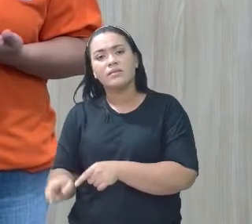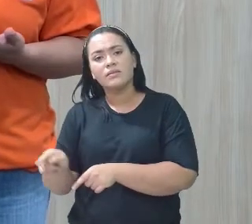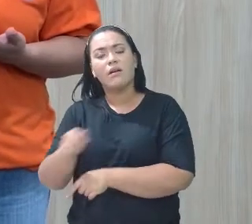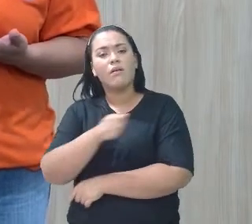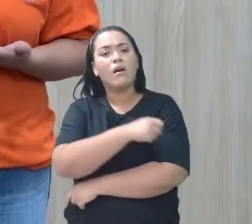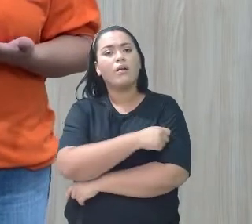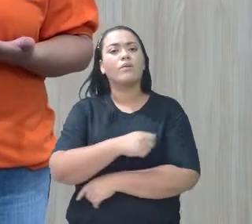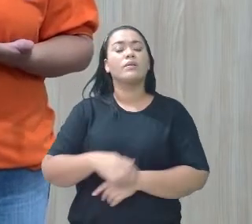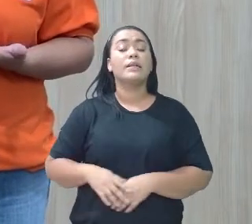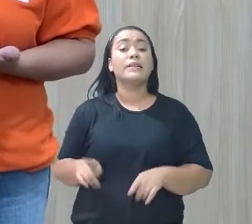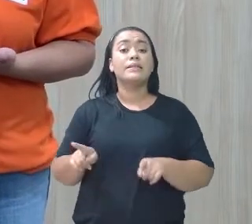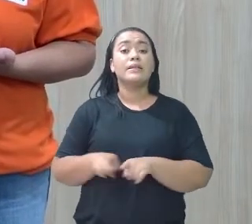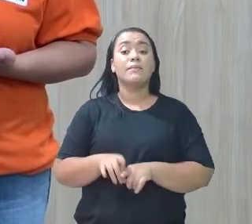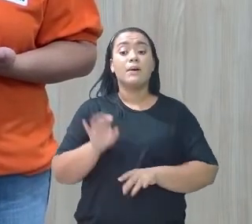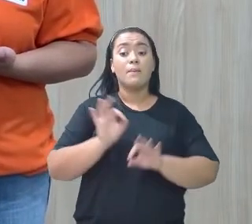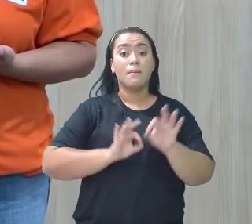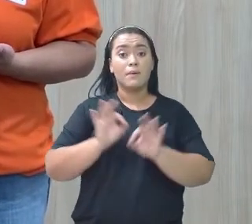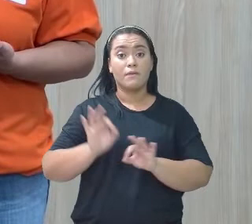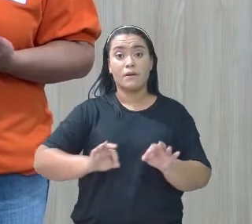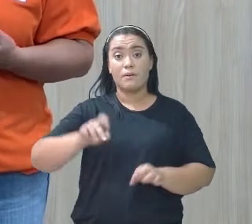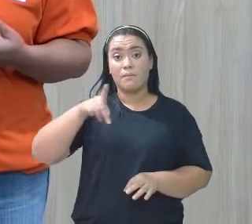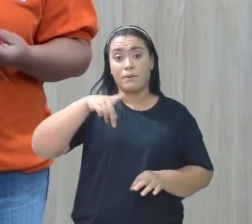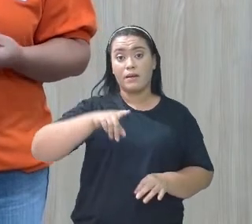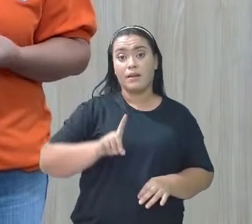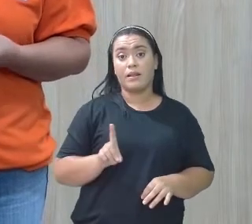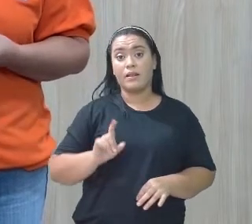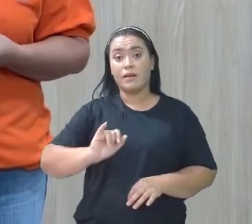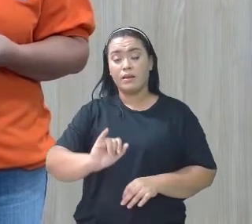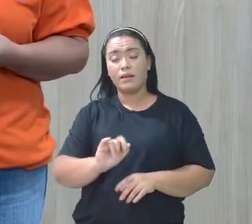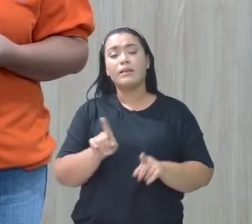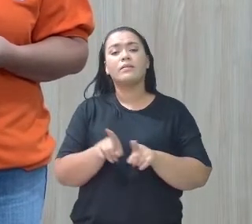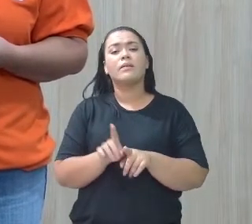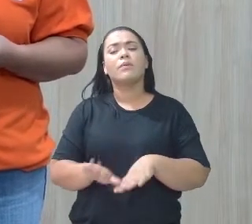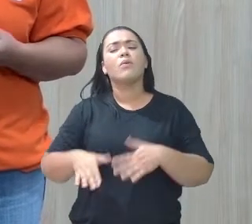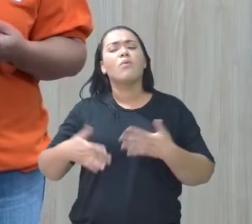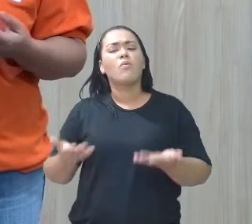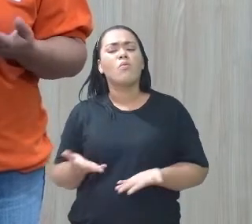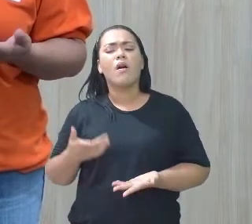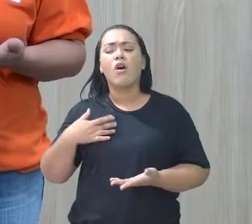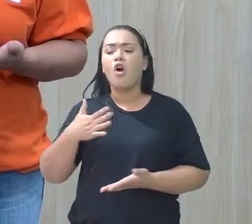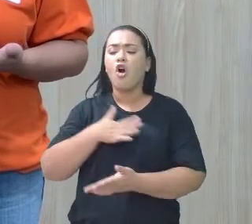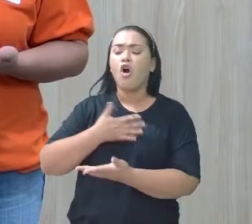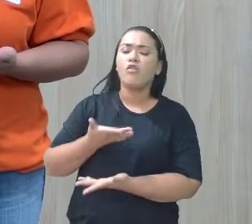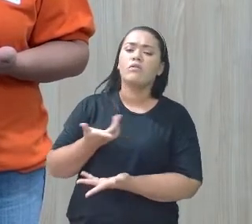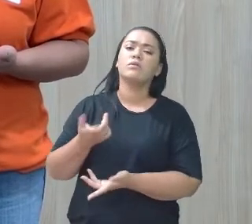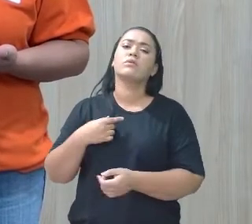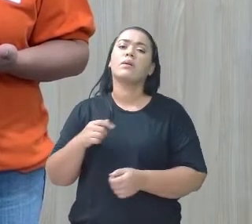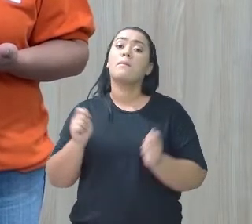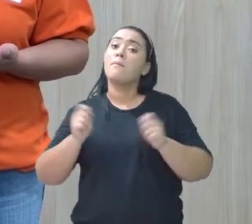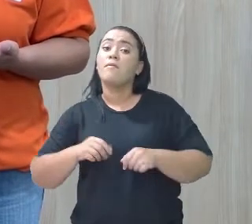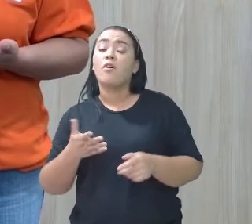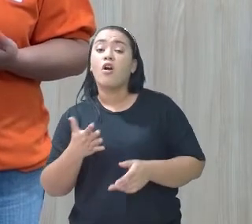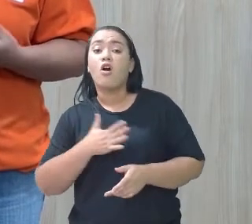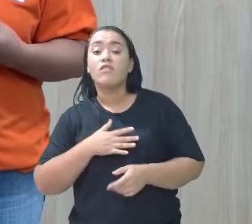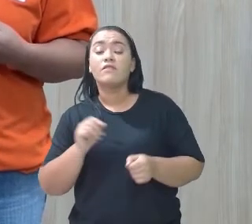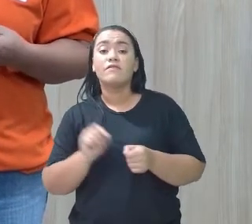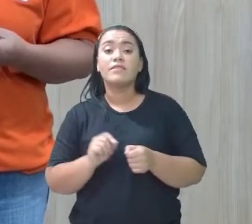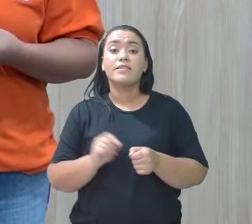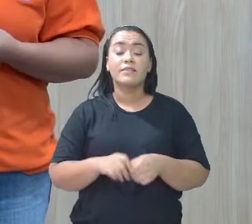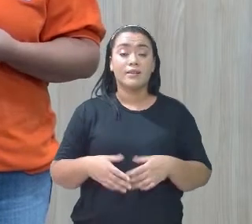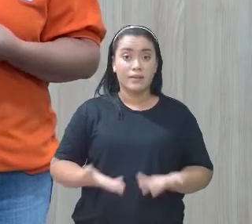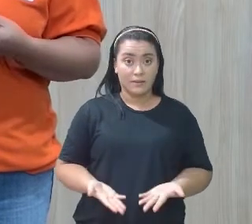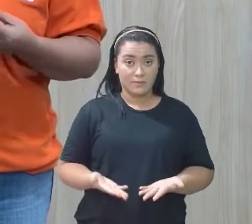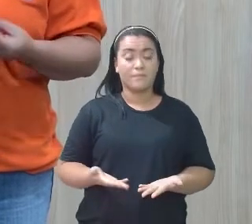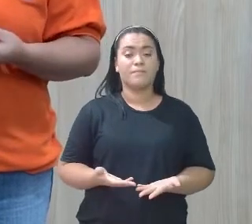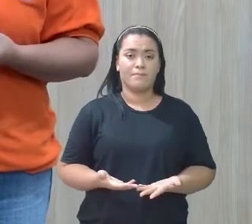estudante, preparar o PDI dele, ver quais são as áreas de interesse, as habilidades, não é? Para